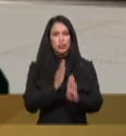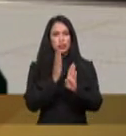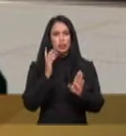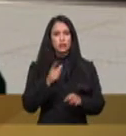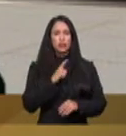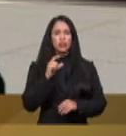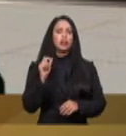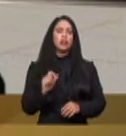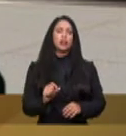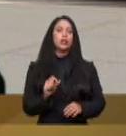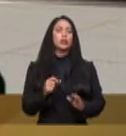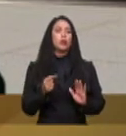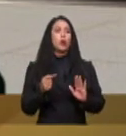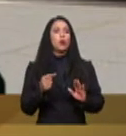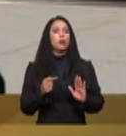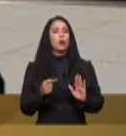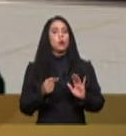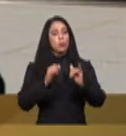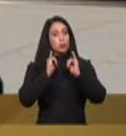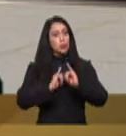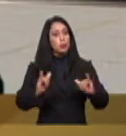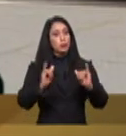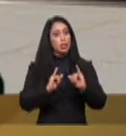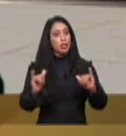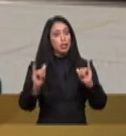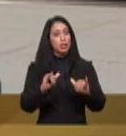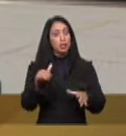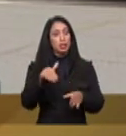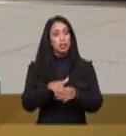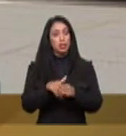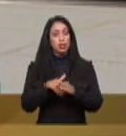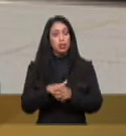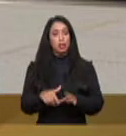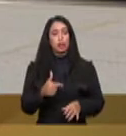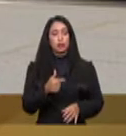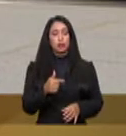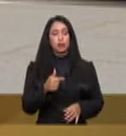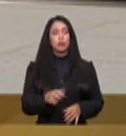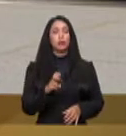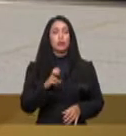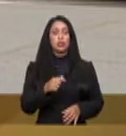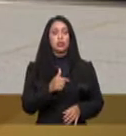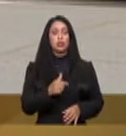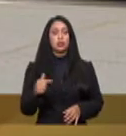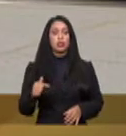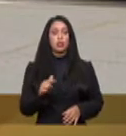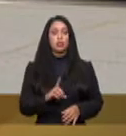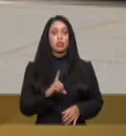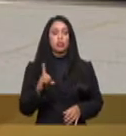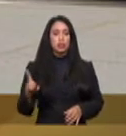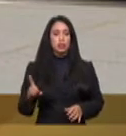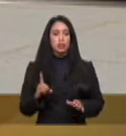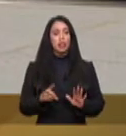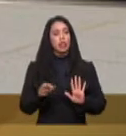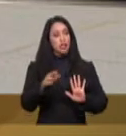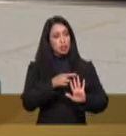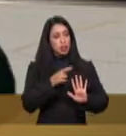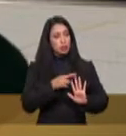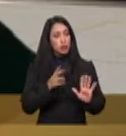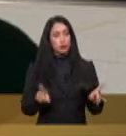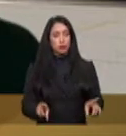de forma inequívoca como propaganda eleitoral, 57B, da 9.504 e 29, parágrafo 5º, da